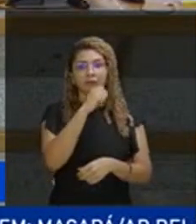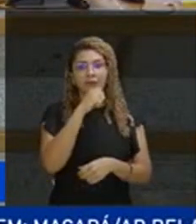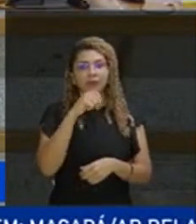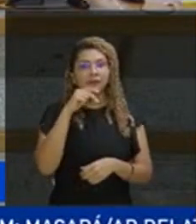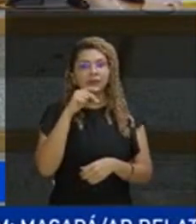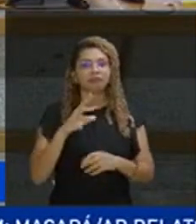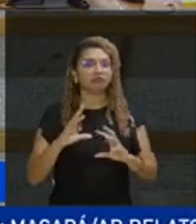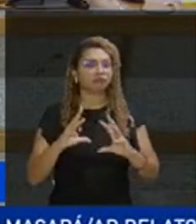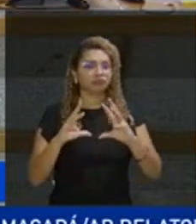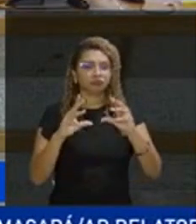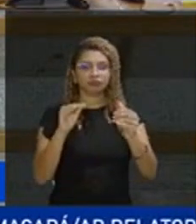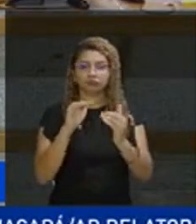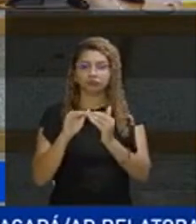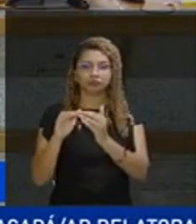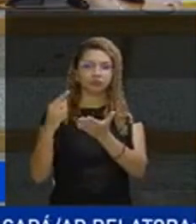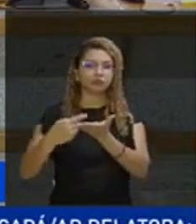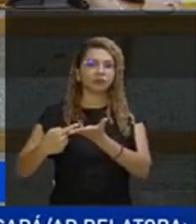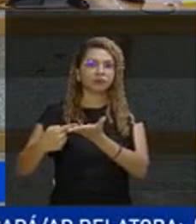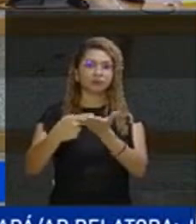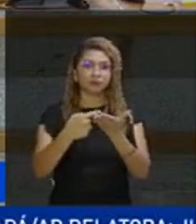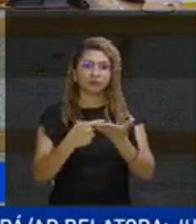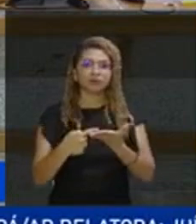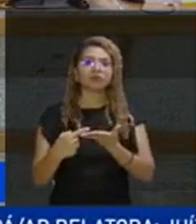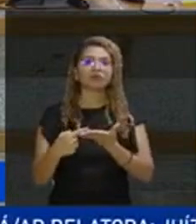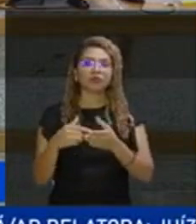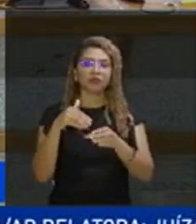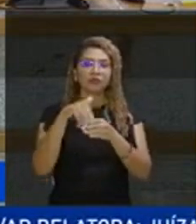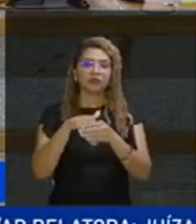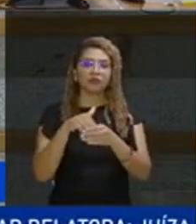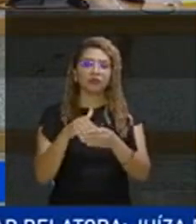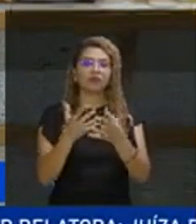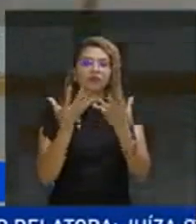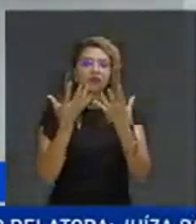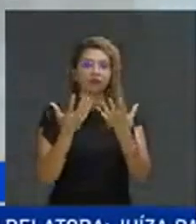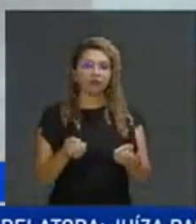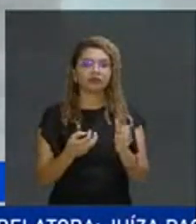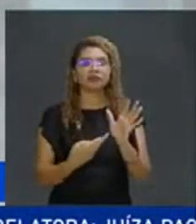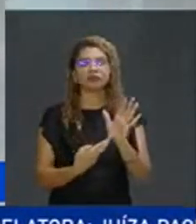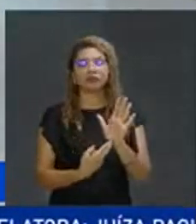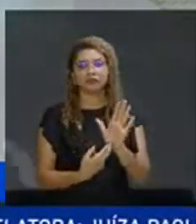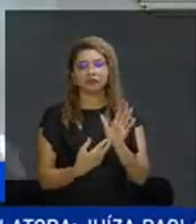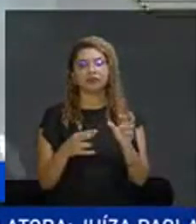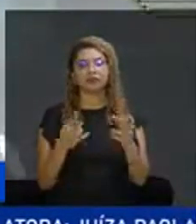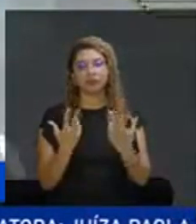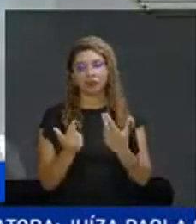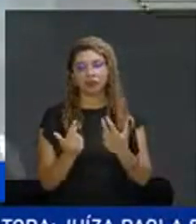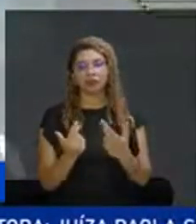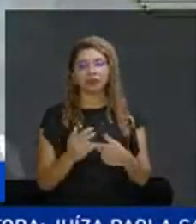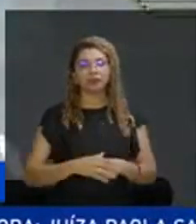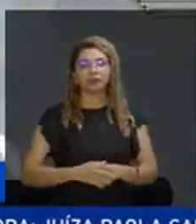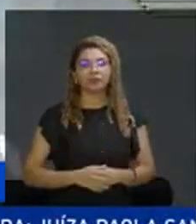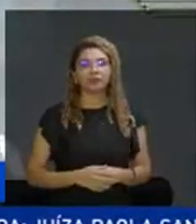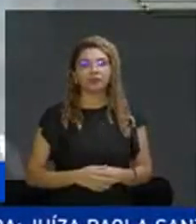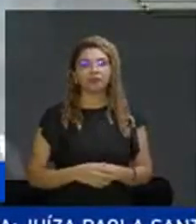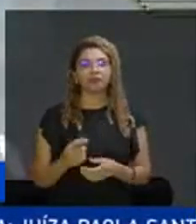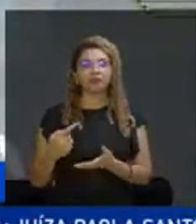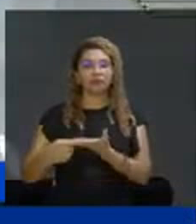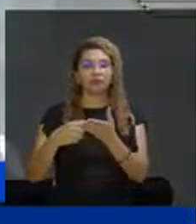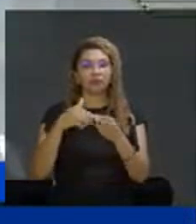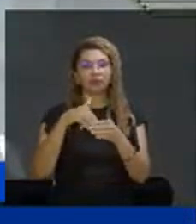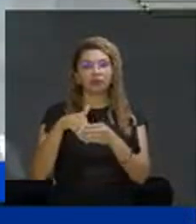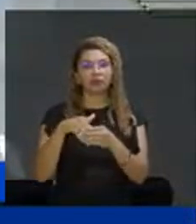unanimidade, conheceu do recurso e no mérito negou-lhe provimentos, teve voto proferido pela juíza relatora. Acórdão